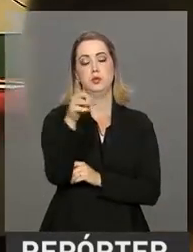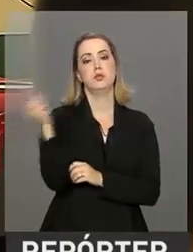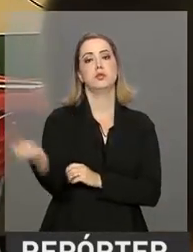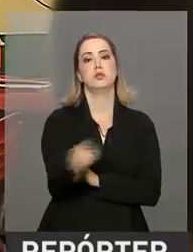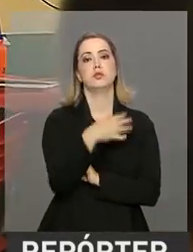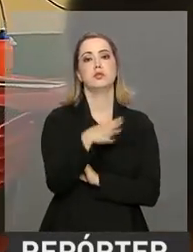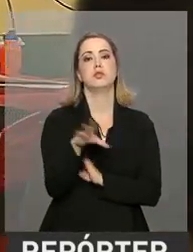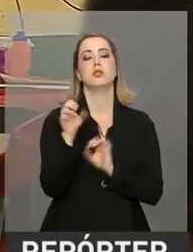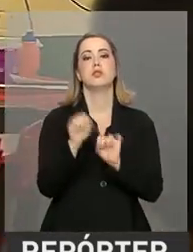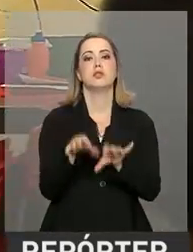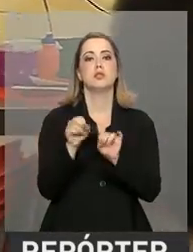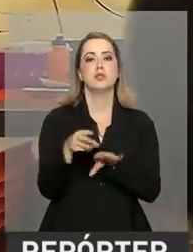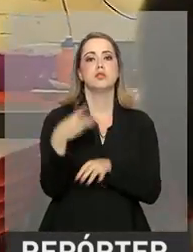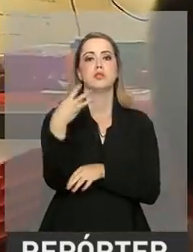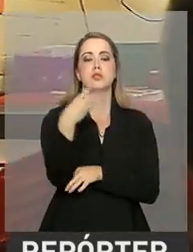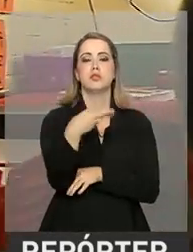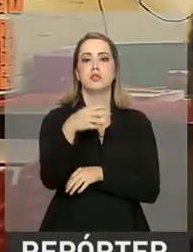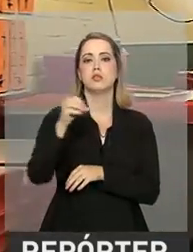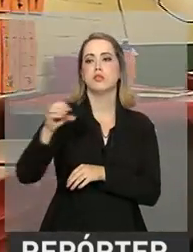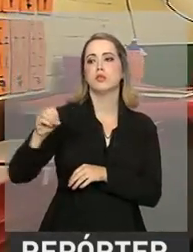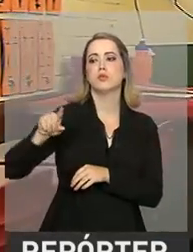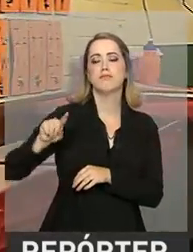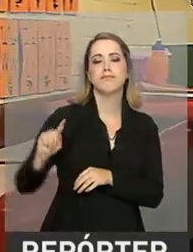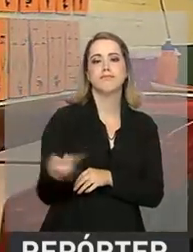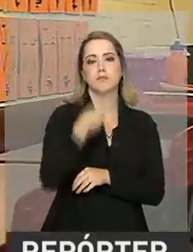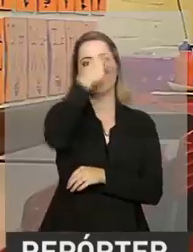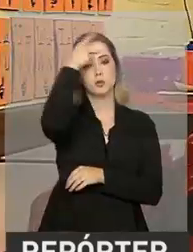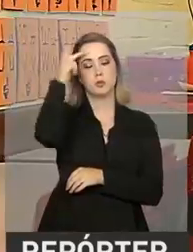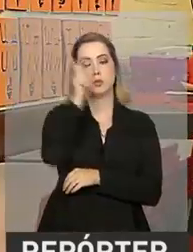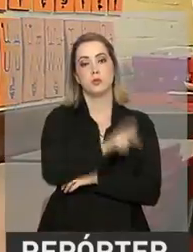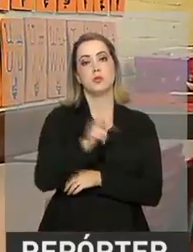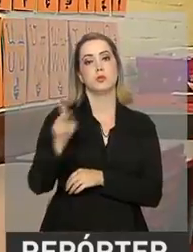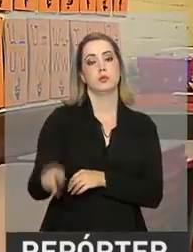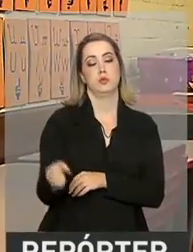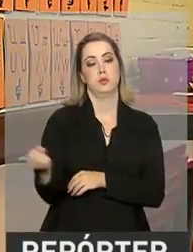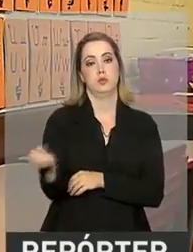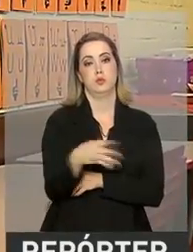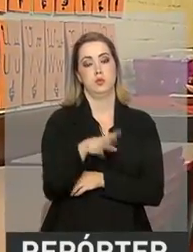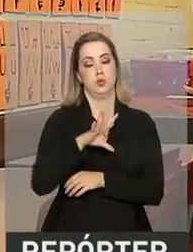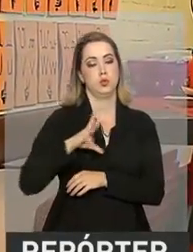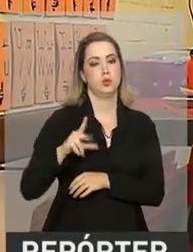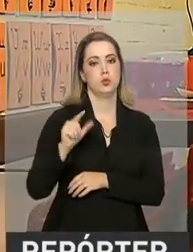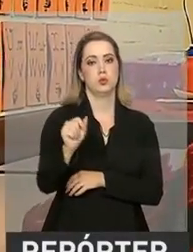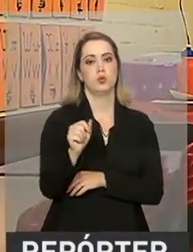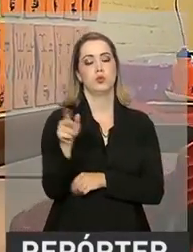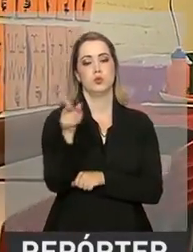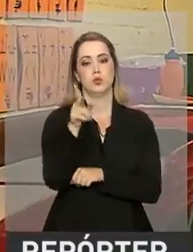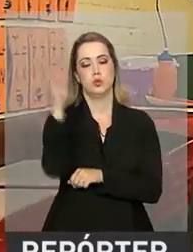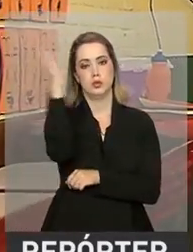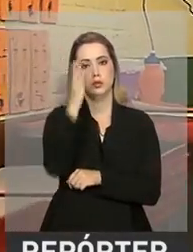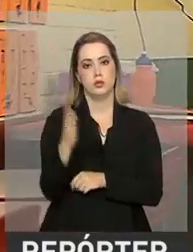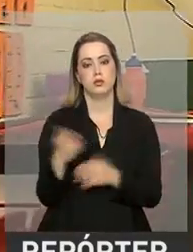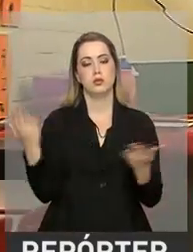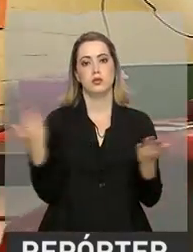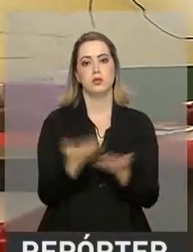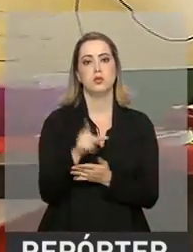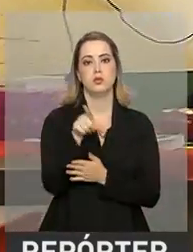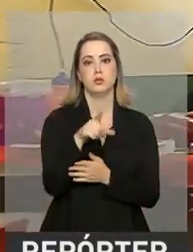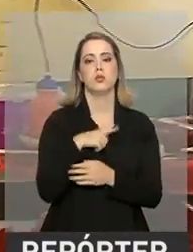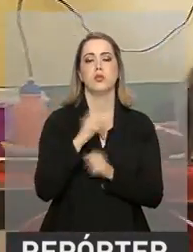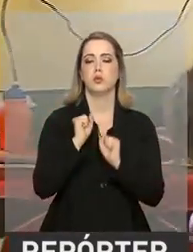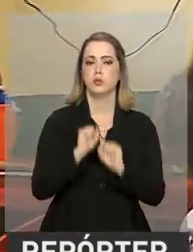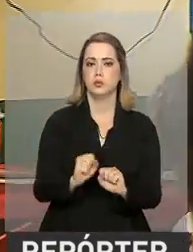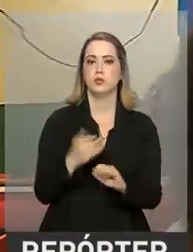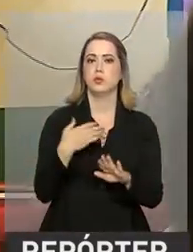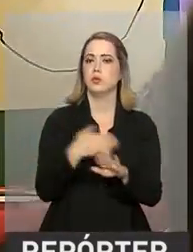capacitação de mais de 300 mil alfabetizadores em todo o Brasil. E o enfoque agora vai passar a ser ainda